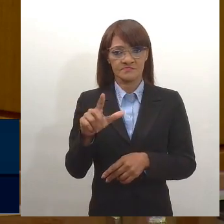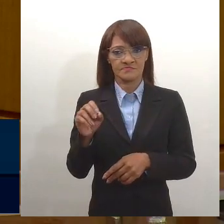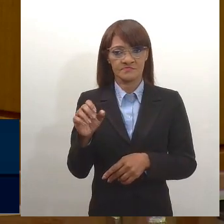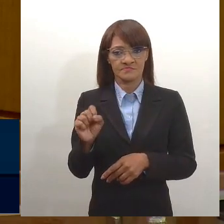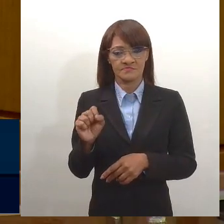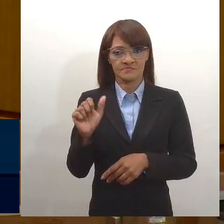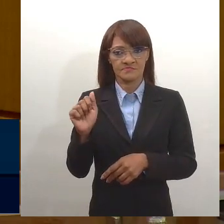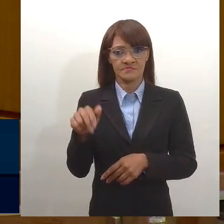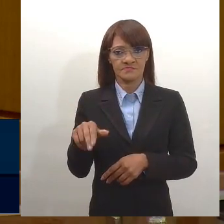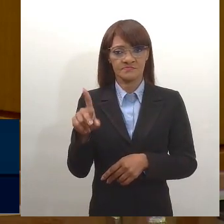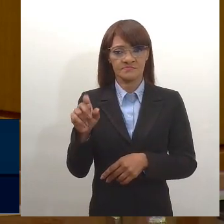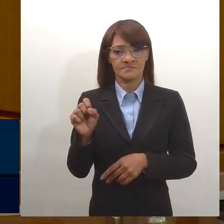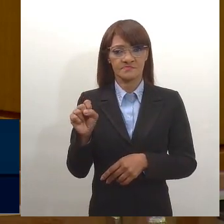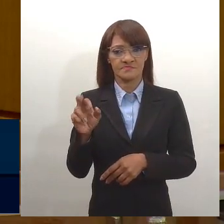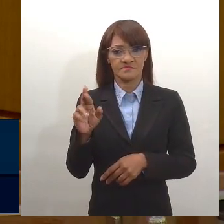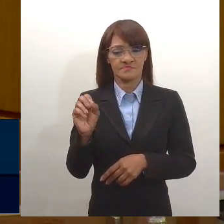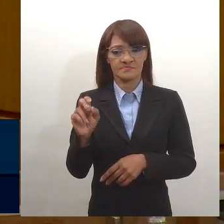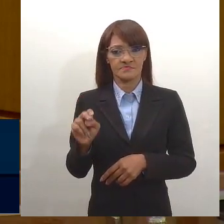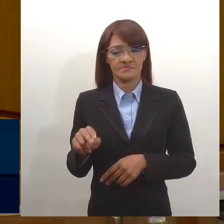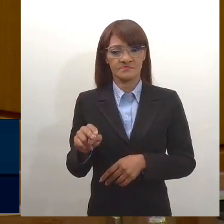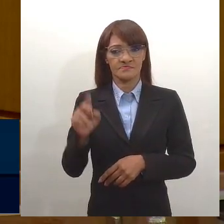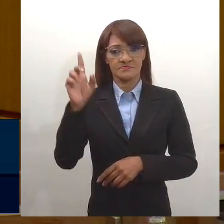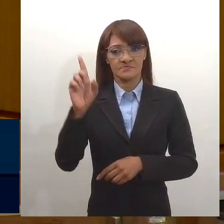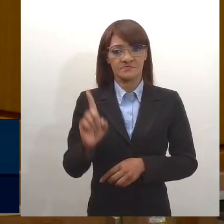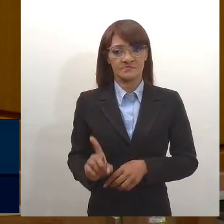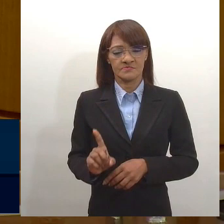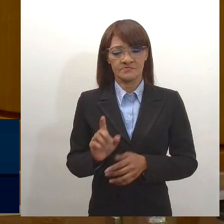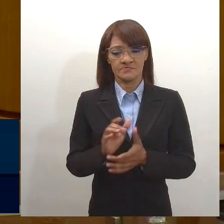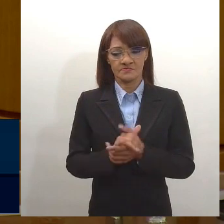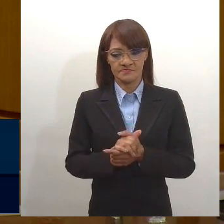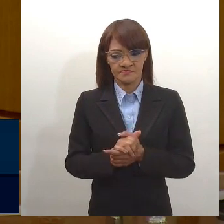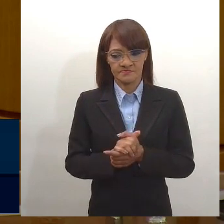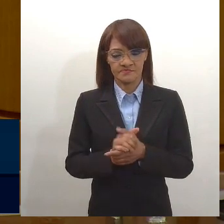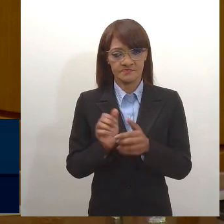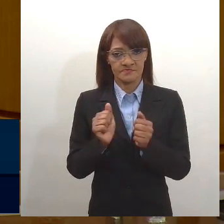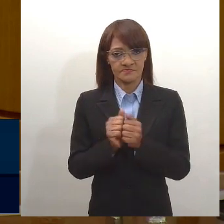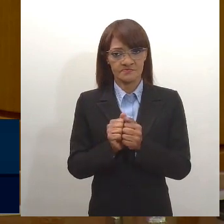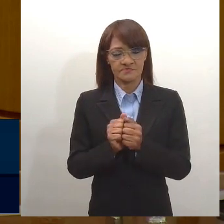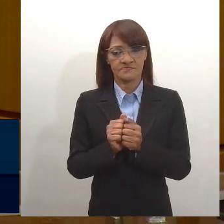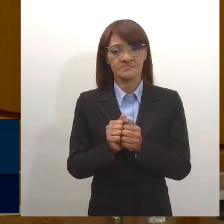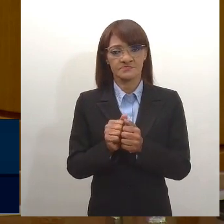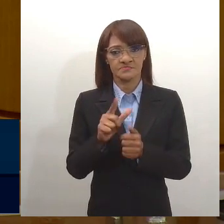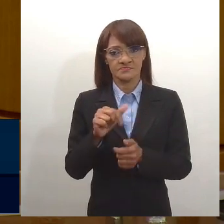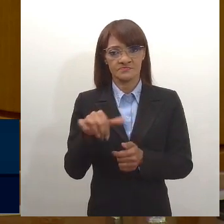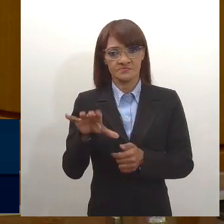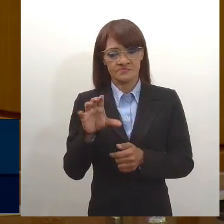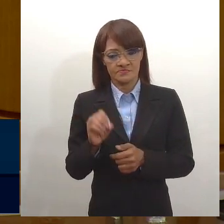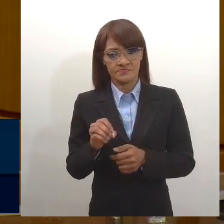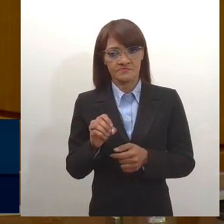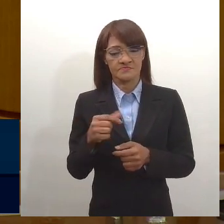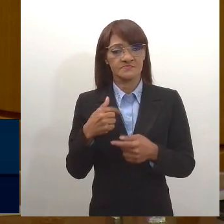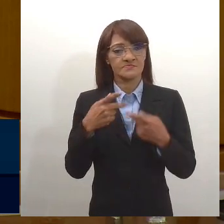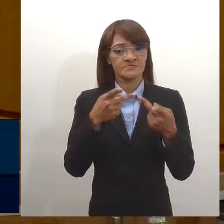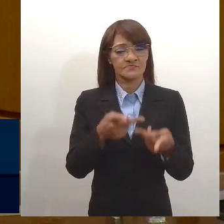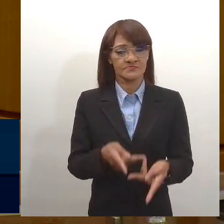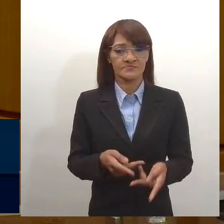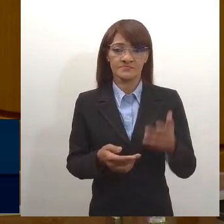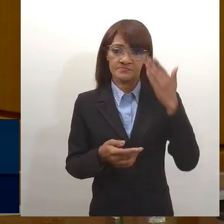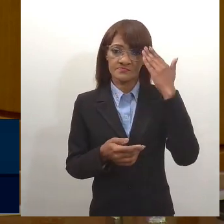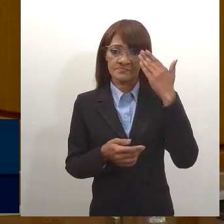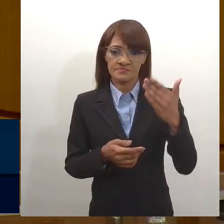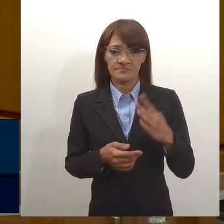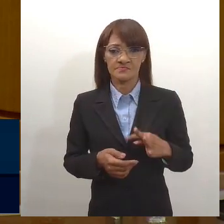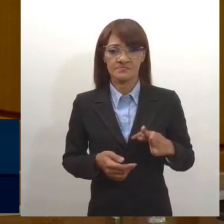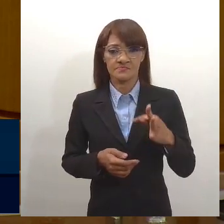do nosso amigo Luciano. Estive lá para fazer uma visita de cortesia, agradecer a tudo que a DESO fez